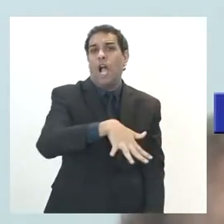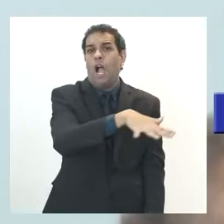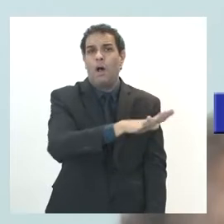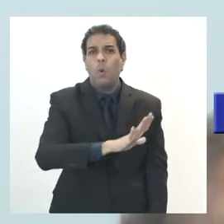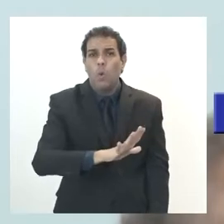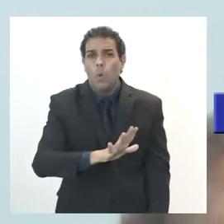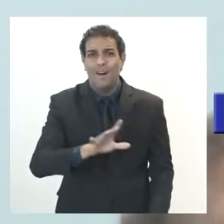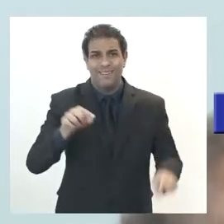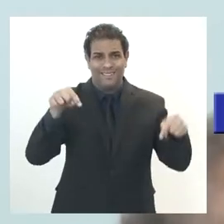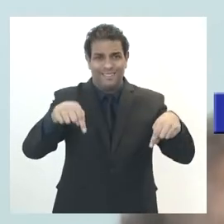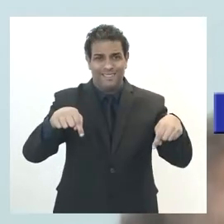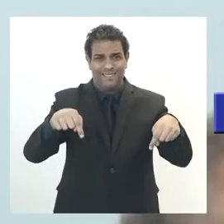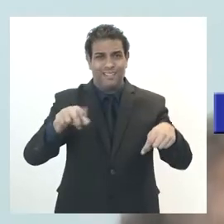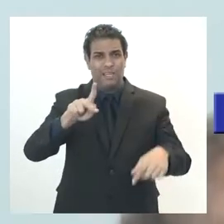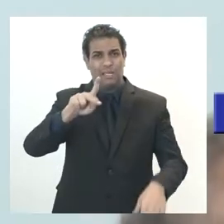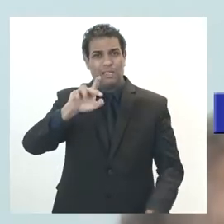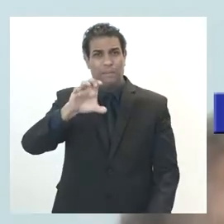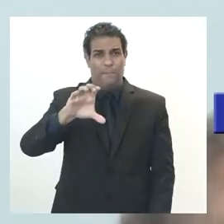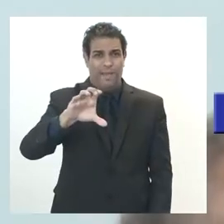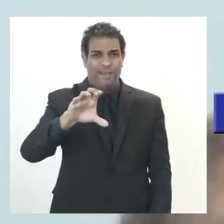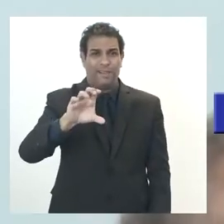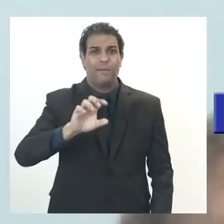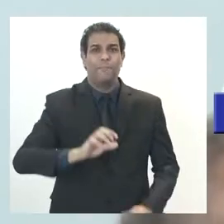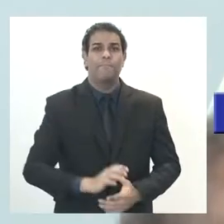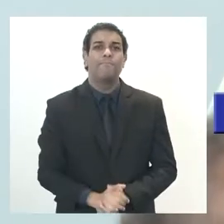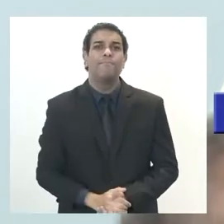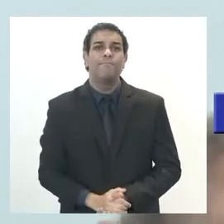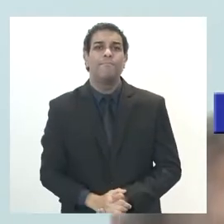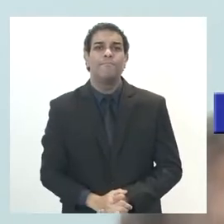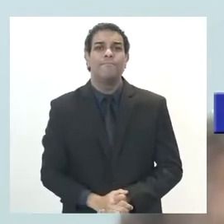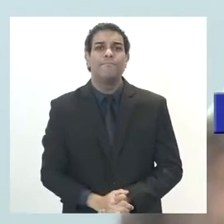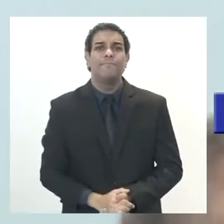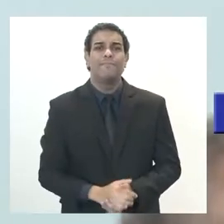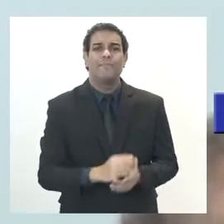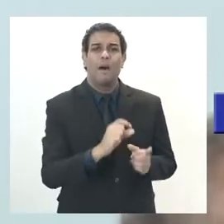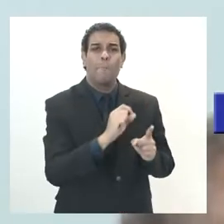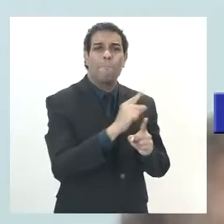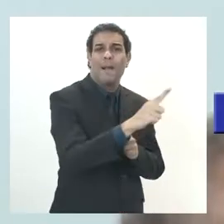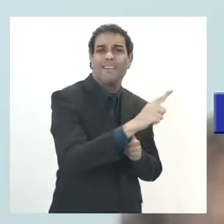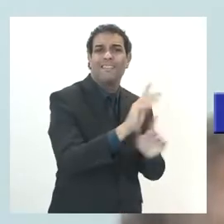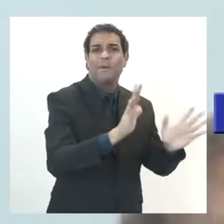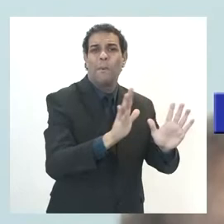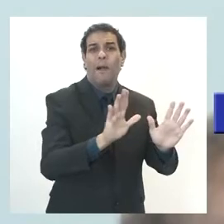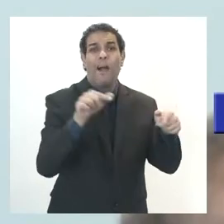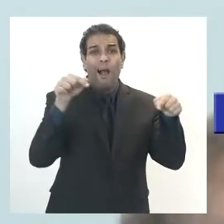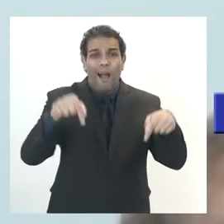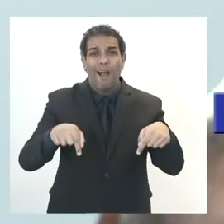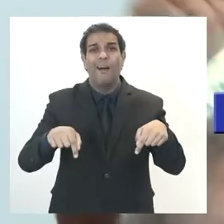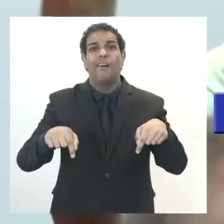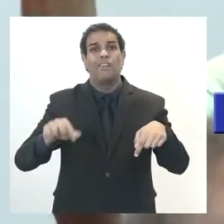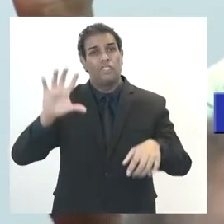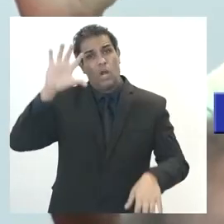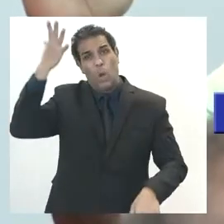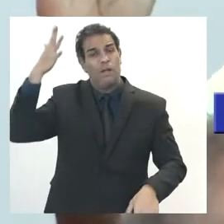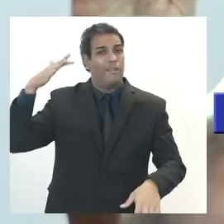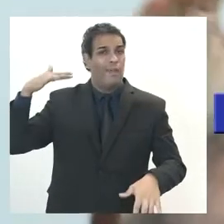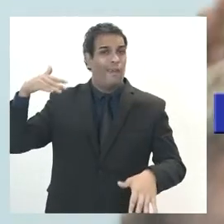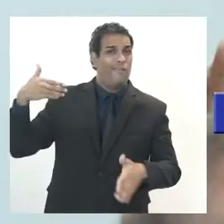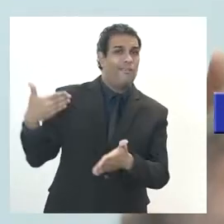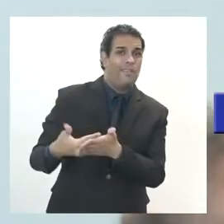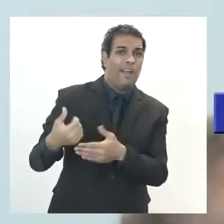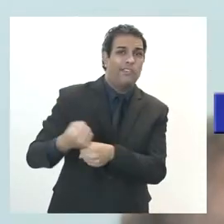rua então isso aqui para nós a pé aqui né se vai mandar embora senão vai para nós já tá isso acontece já há anos